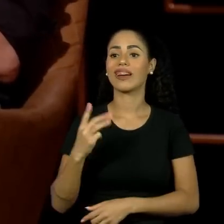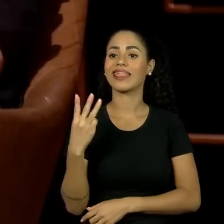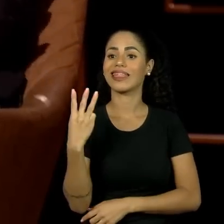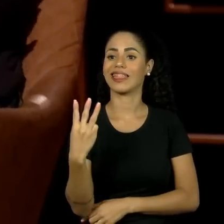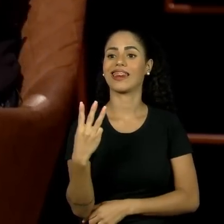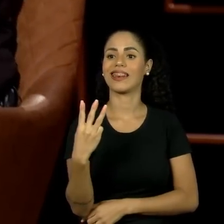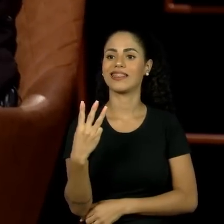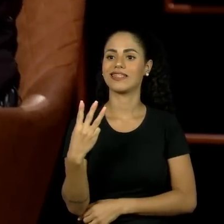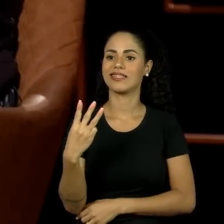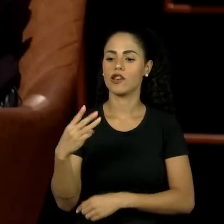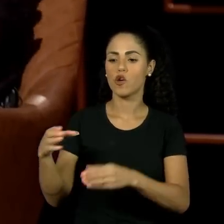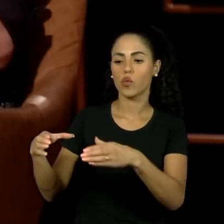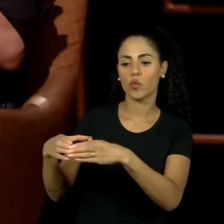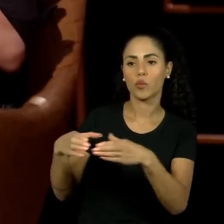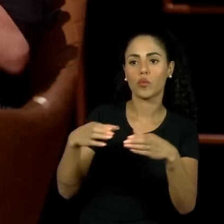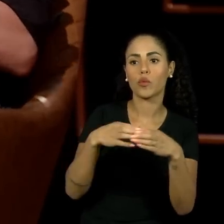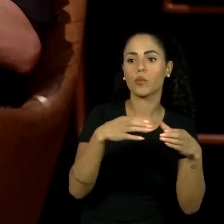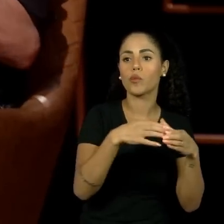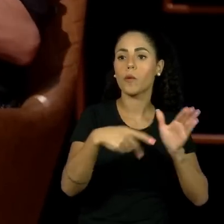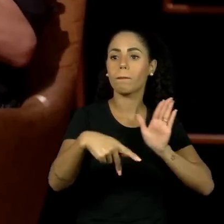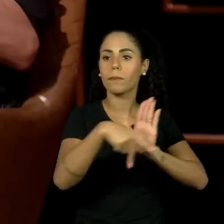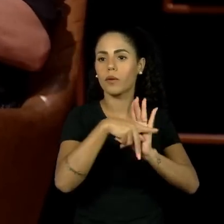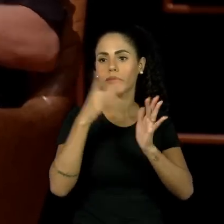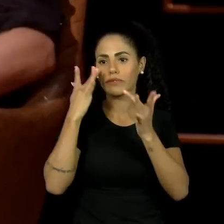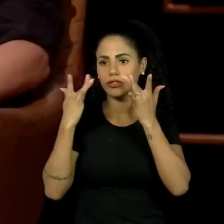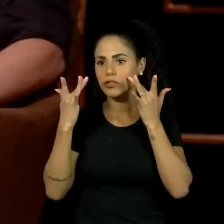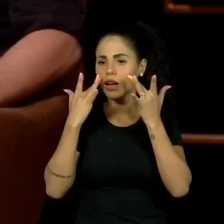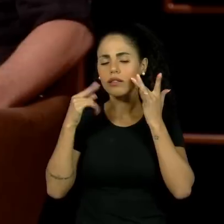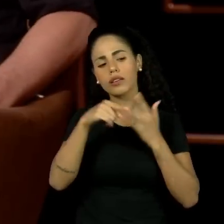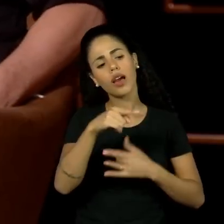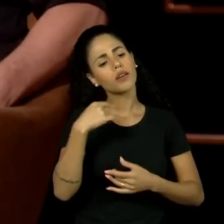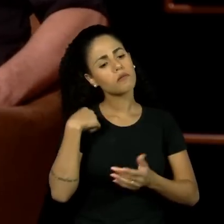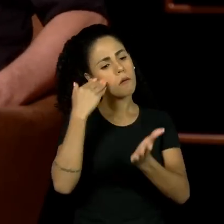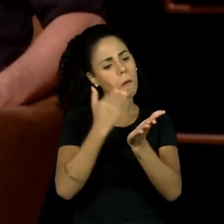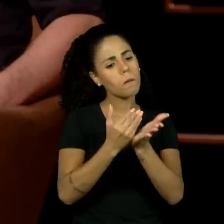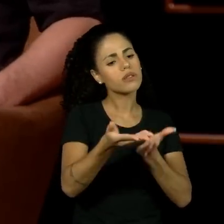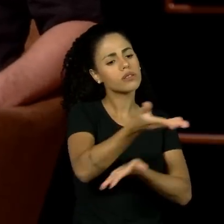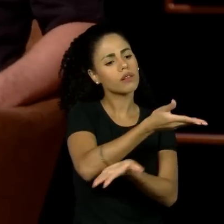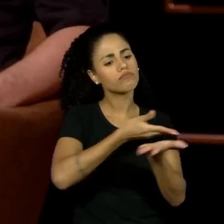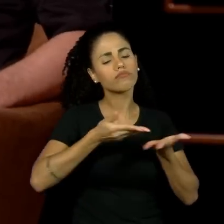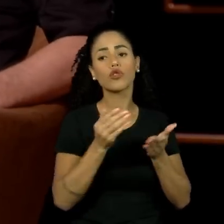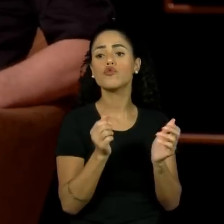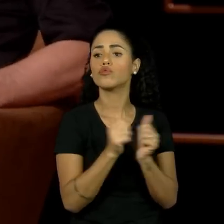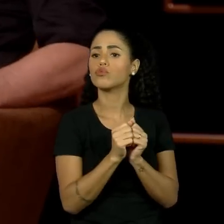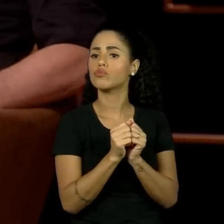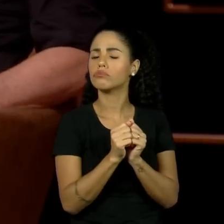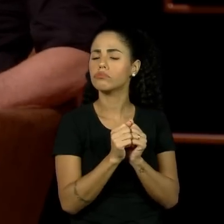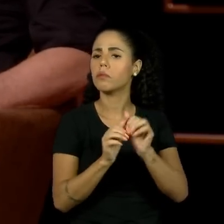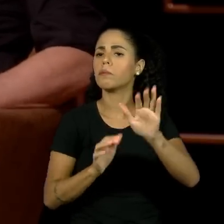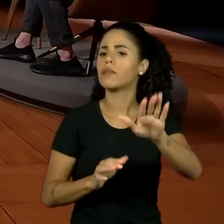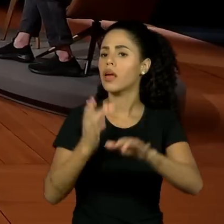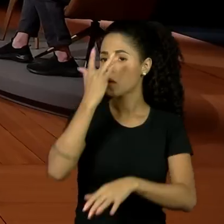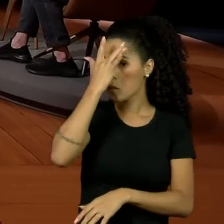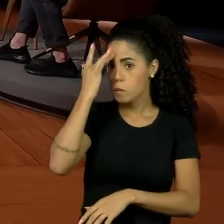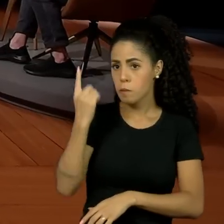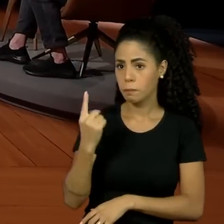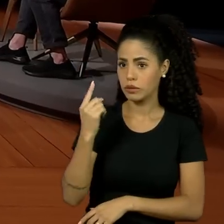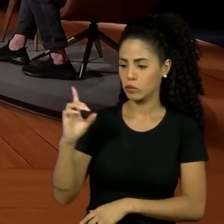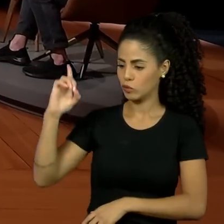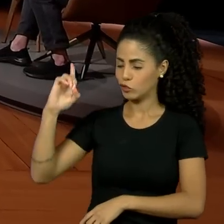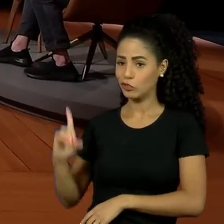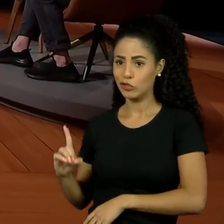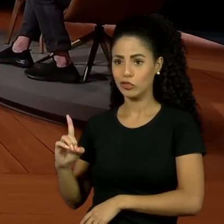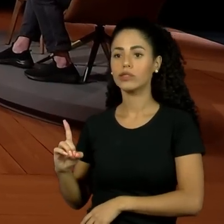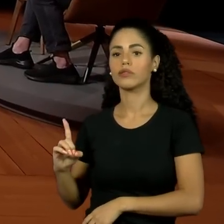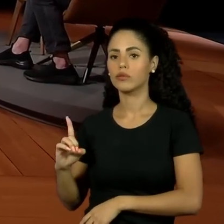teatro. E eu comecei a ficar amigo da galera. E daí um dos diretores, eles